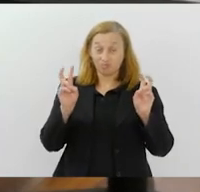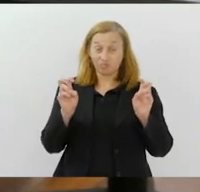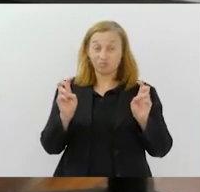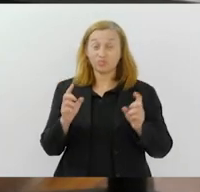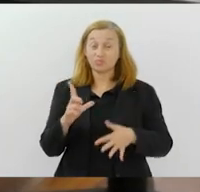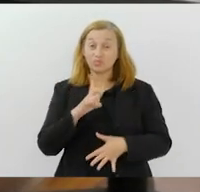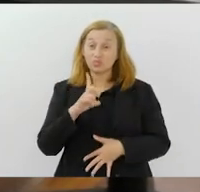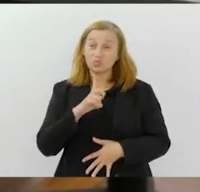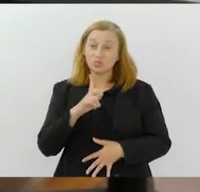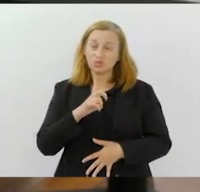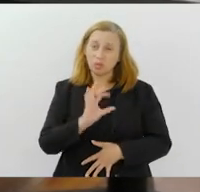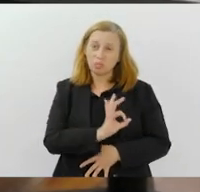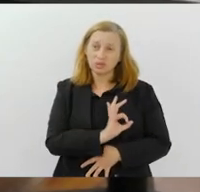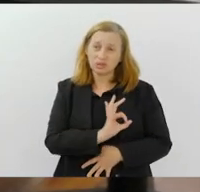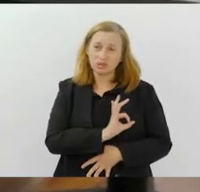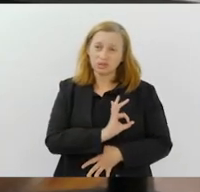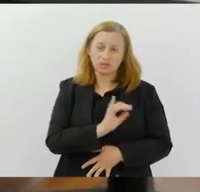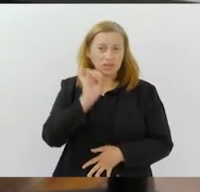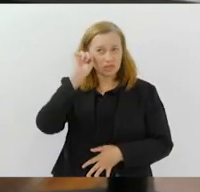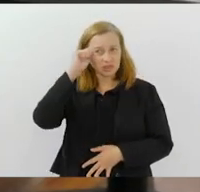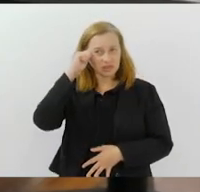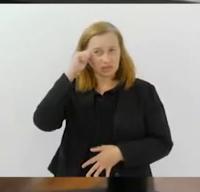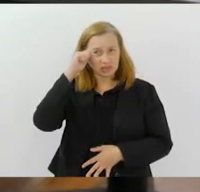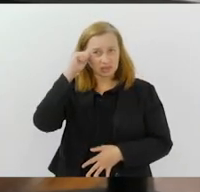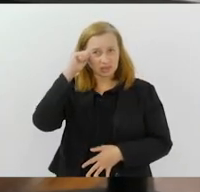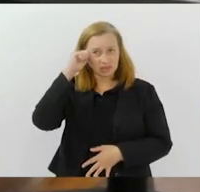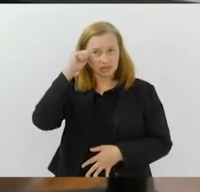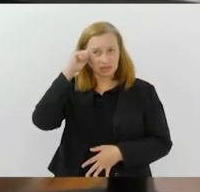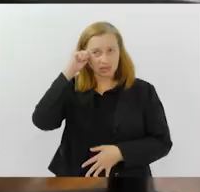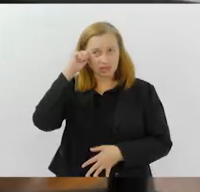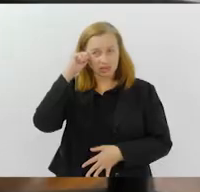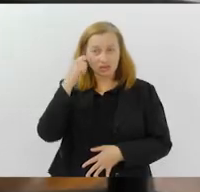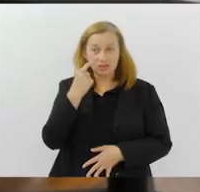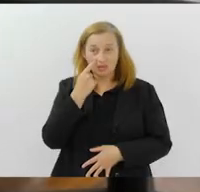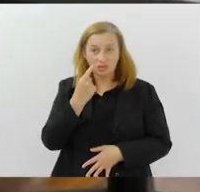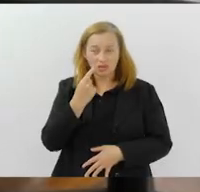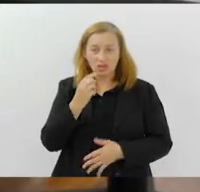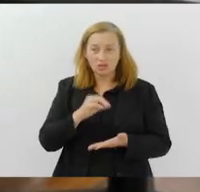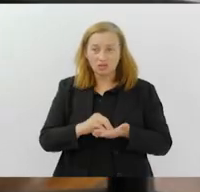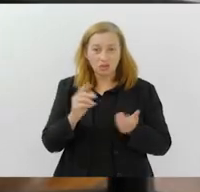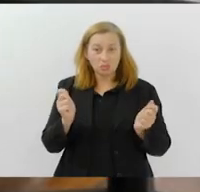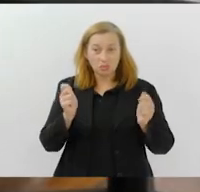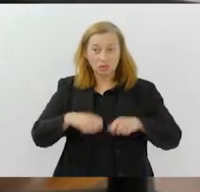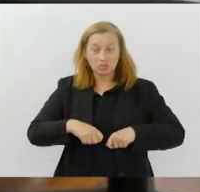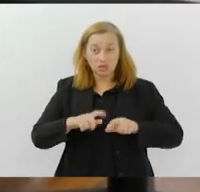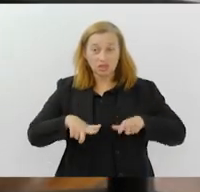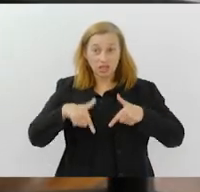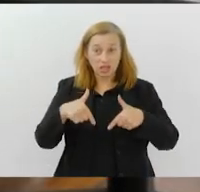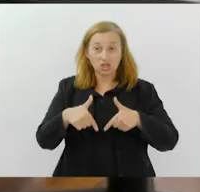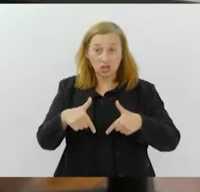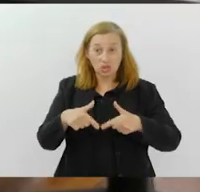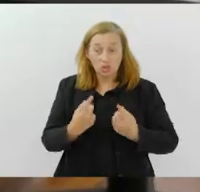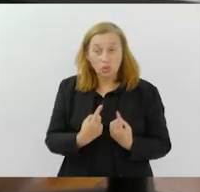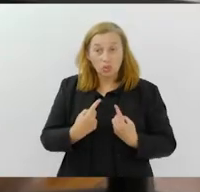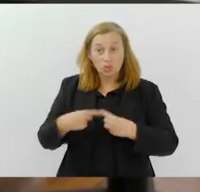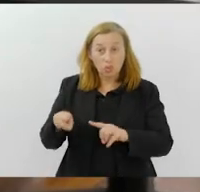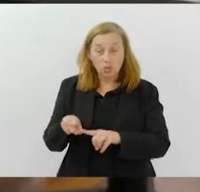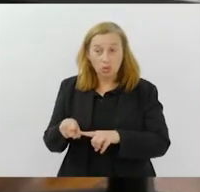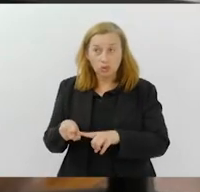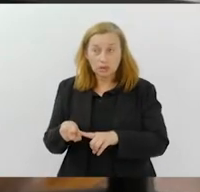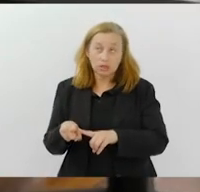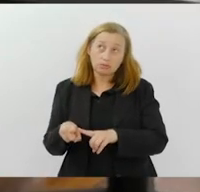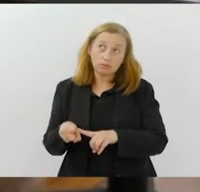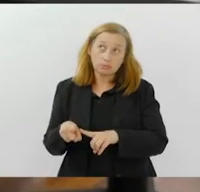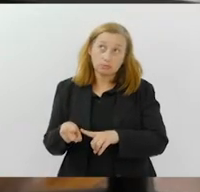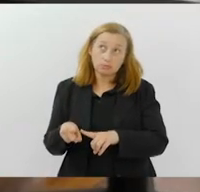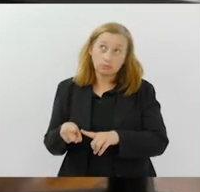nós temos de policiais negros que se vem na impossibilidade de agir contra o eh eh